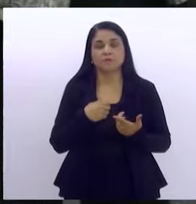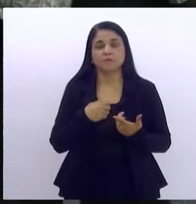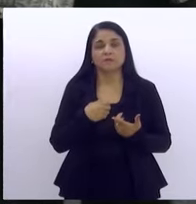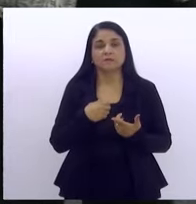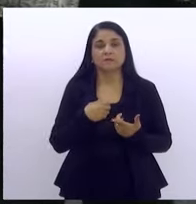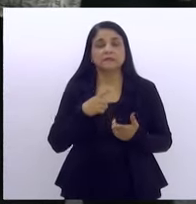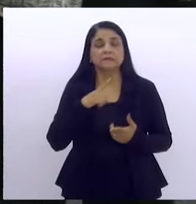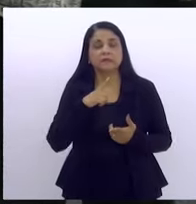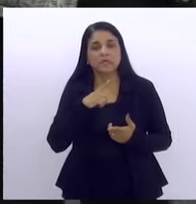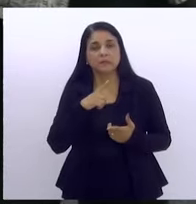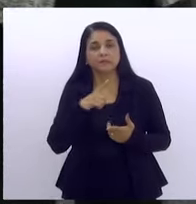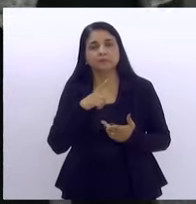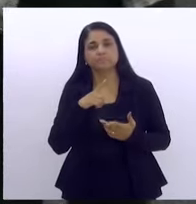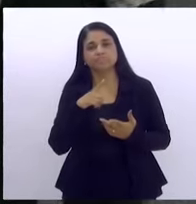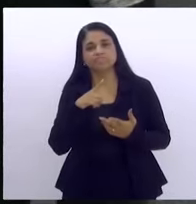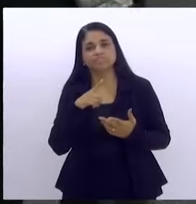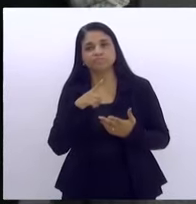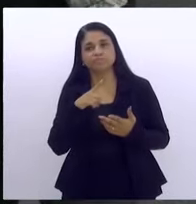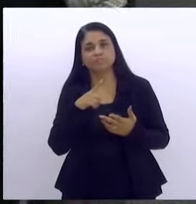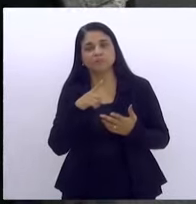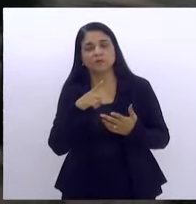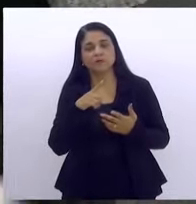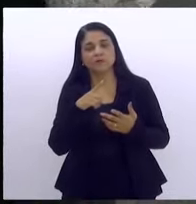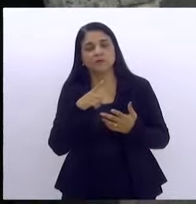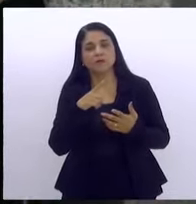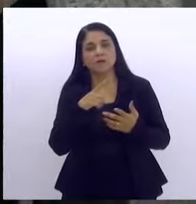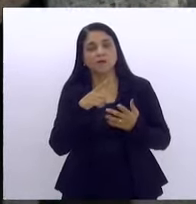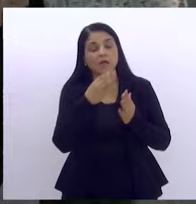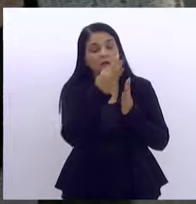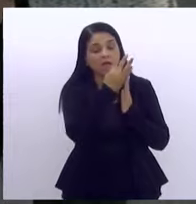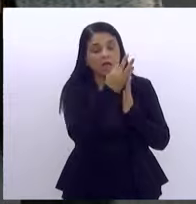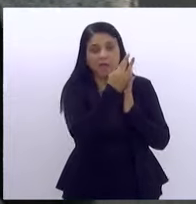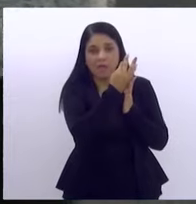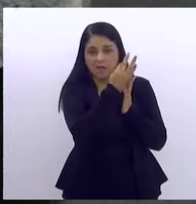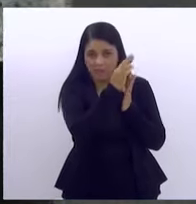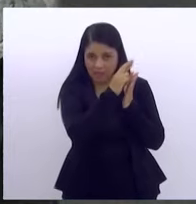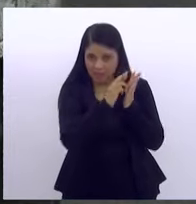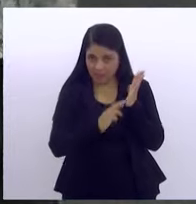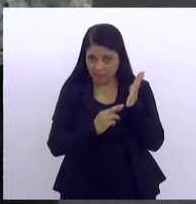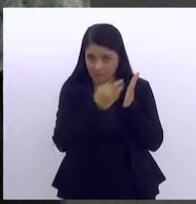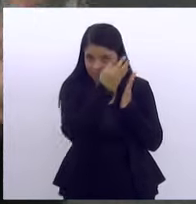eram questões redacionais. E há outras